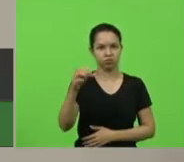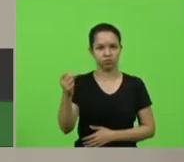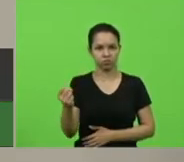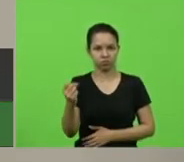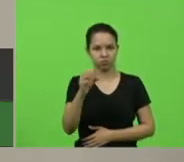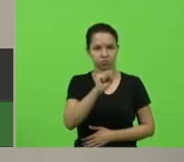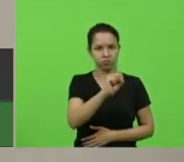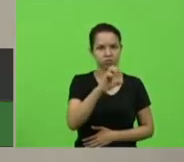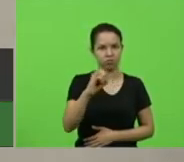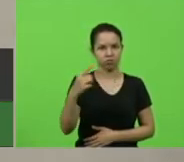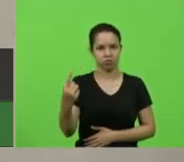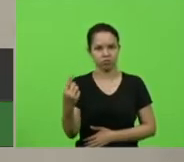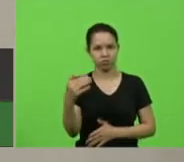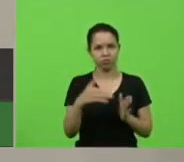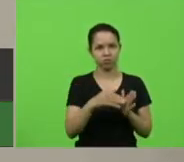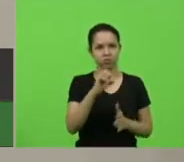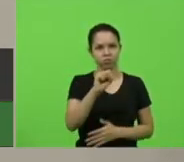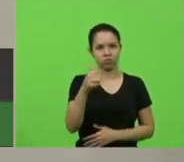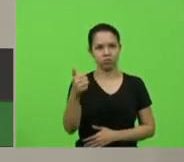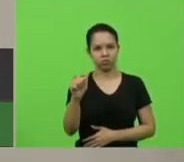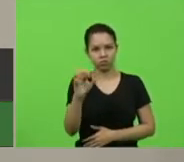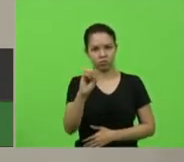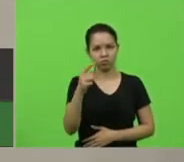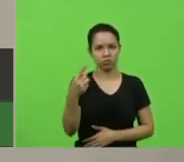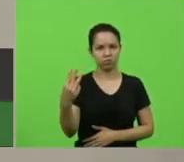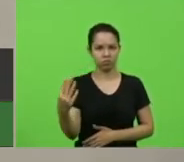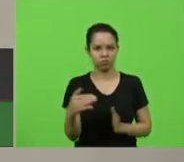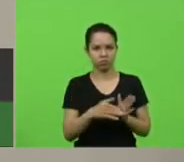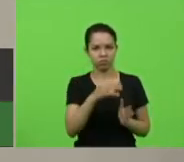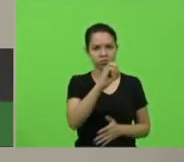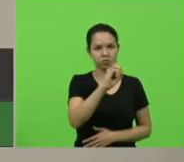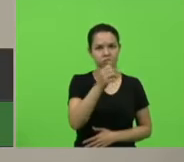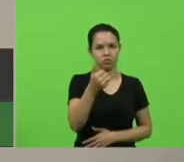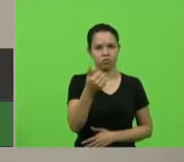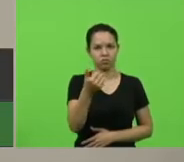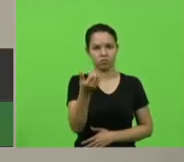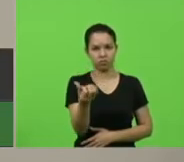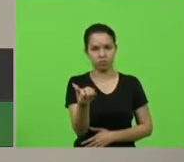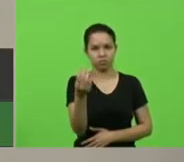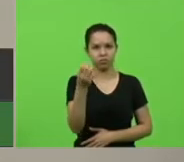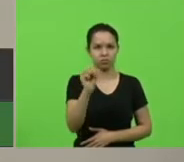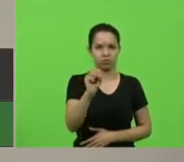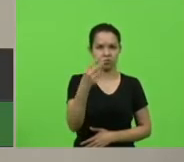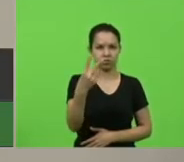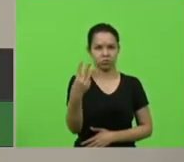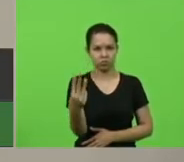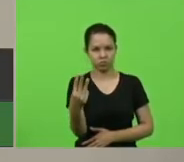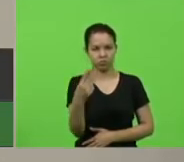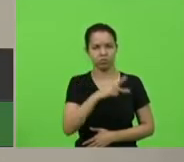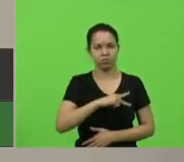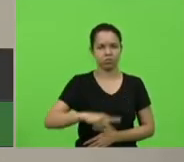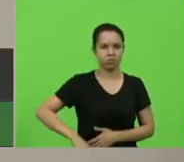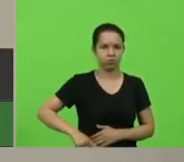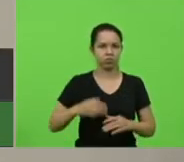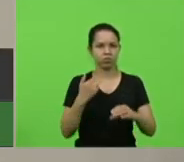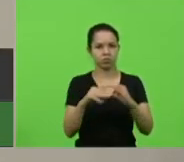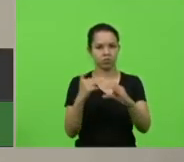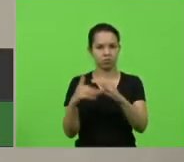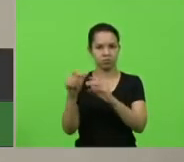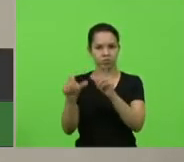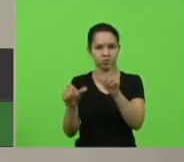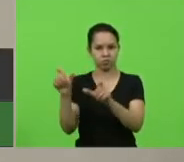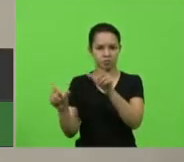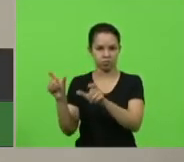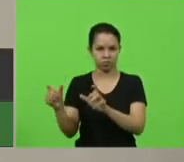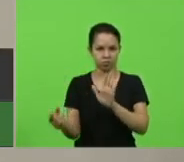a 811, 813 a 816 e 823. Esta presidência comunica encaminhará aos destinatários, conforme determina